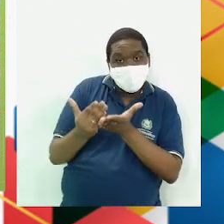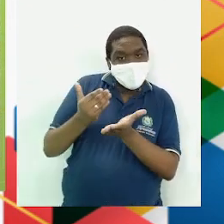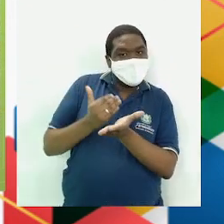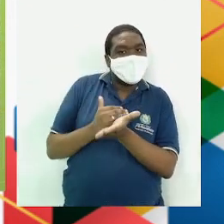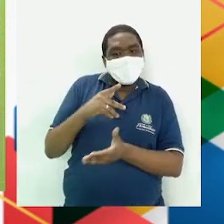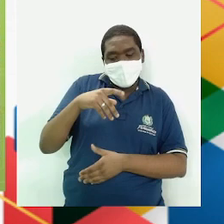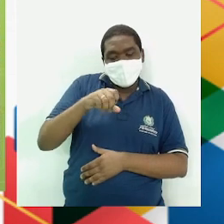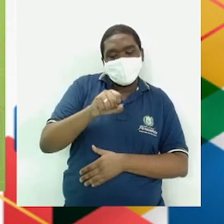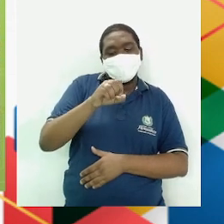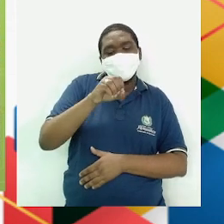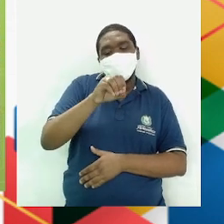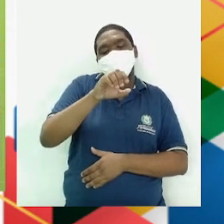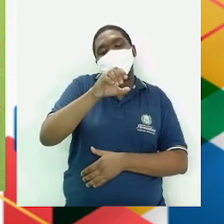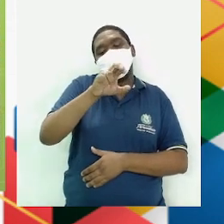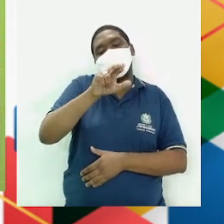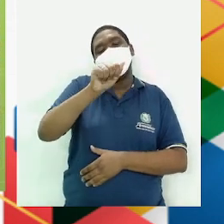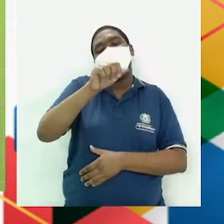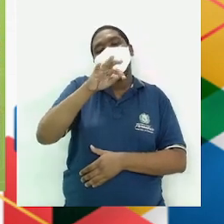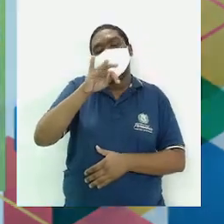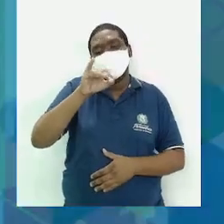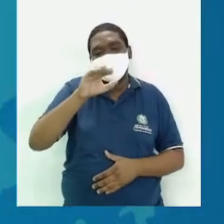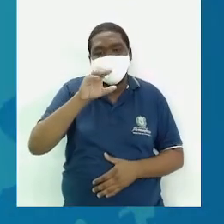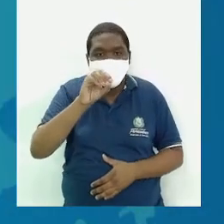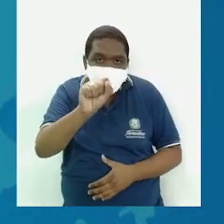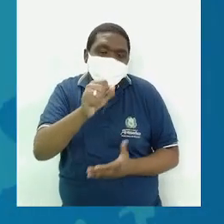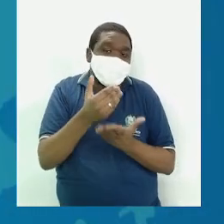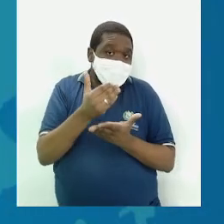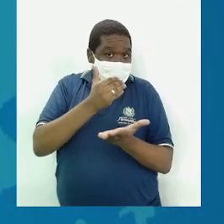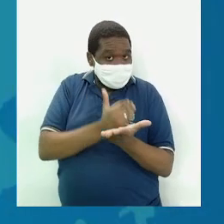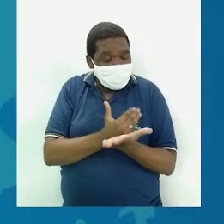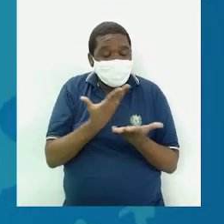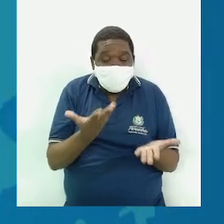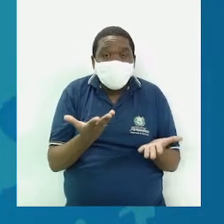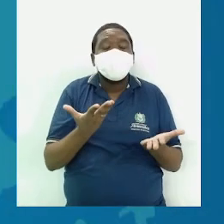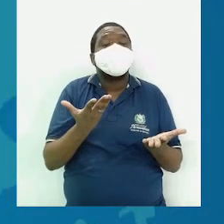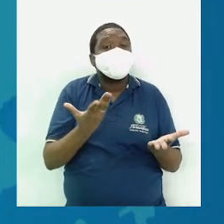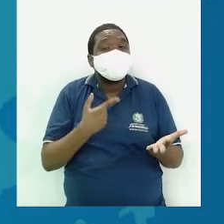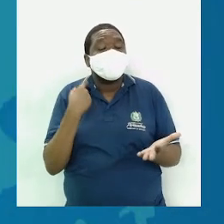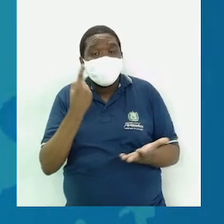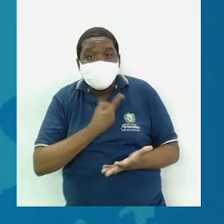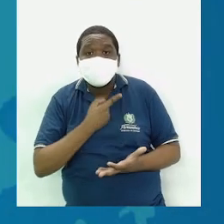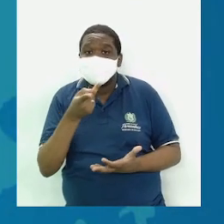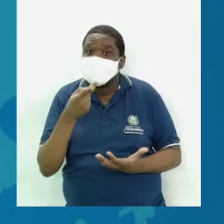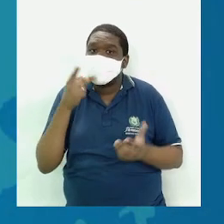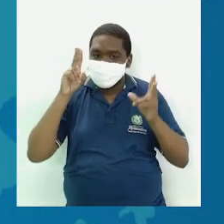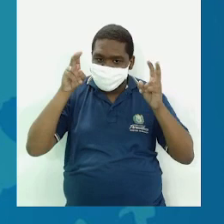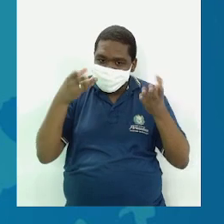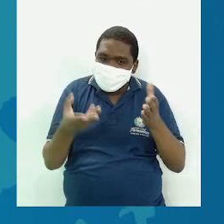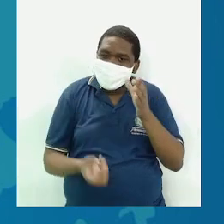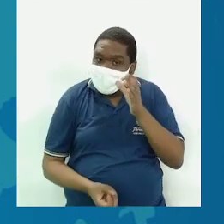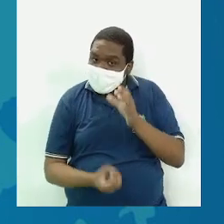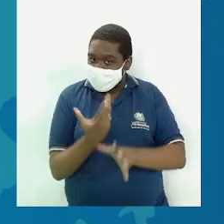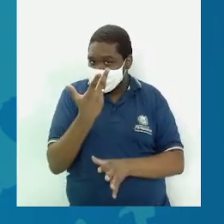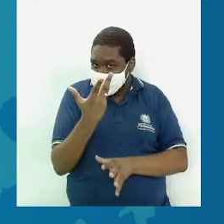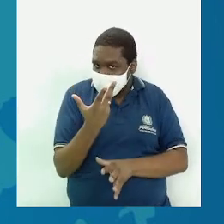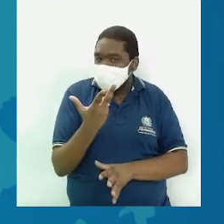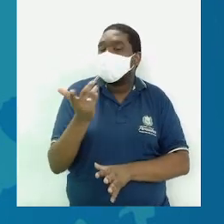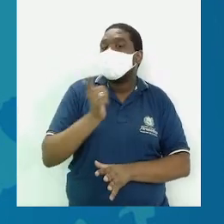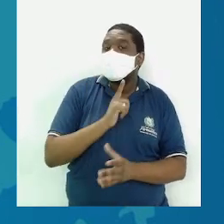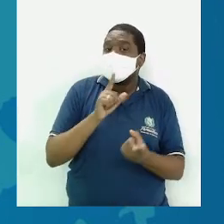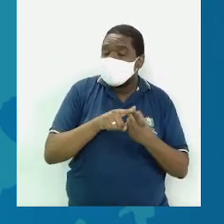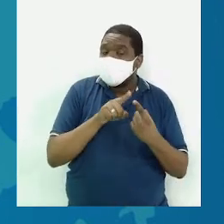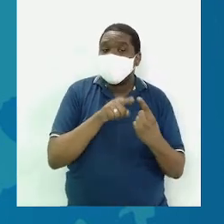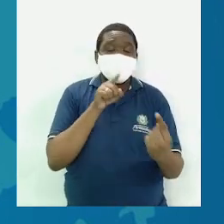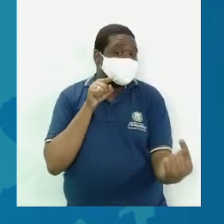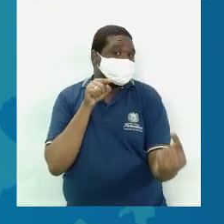tudo começou. Então, poderíamos até afirmar que ao falar sobre a origem, eles também têm uma ligação direta